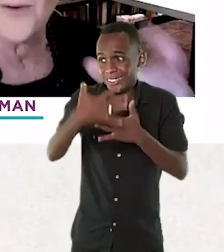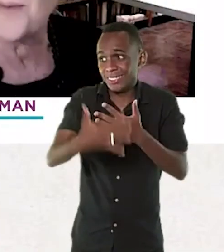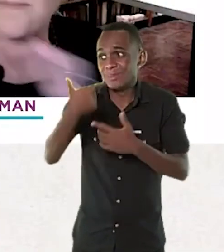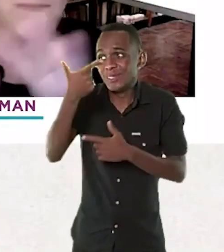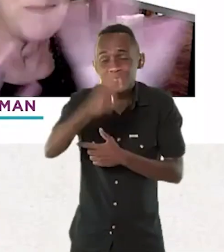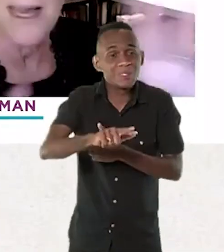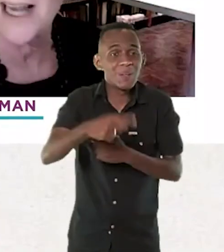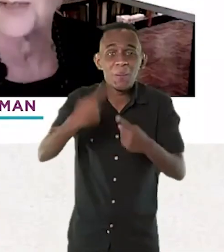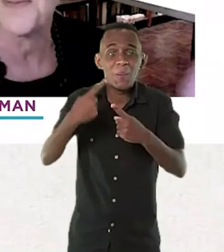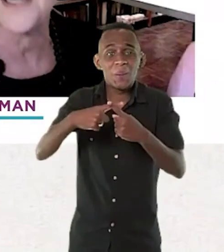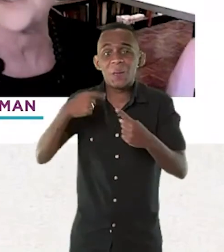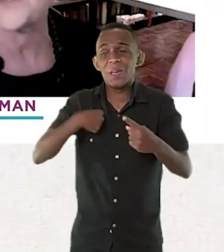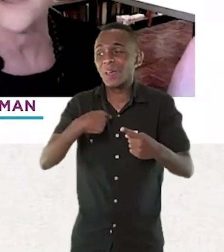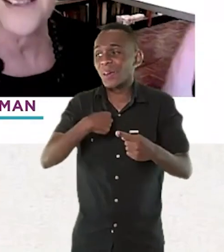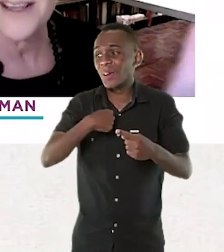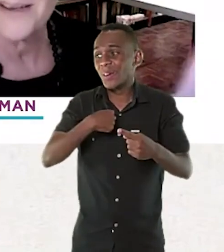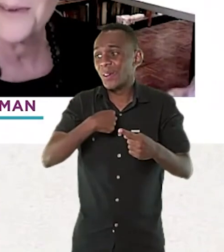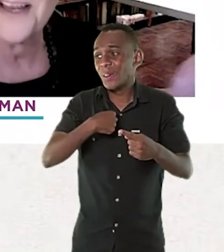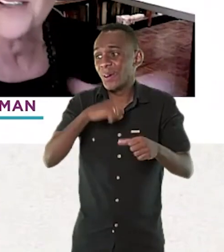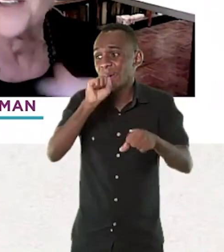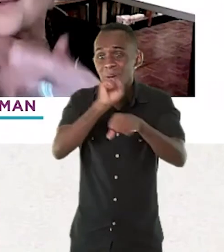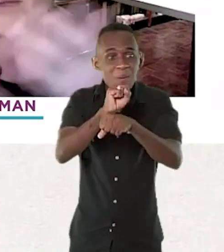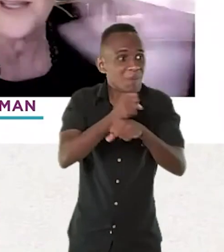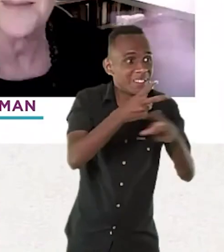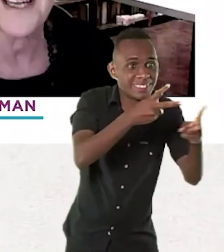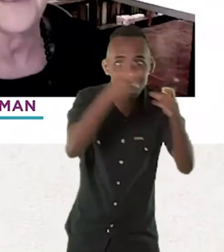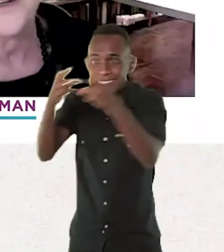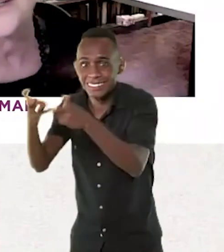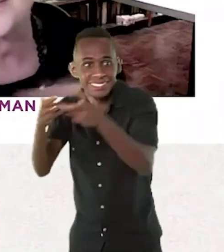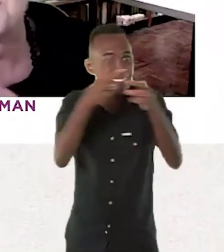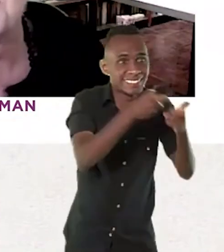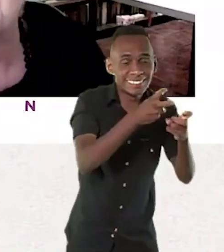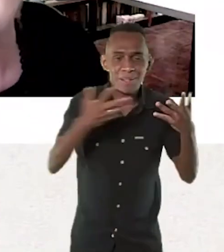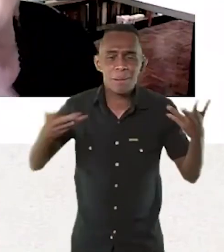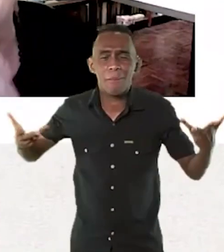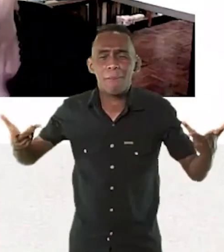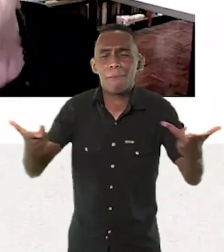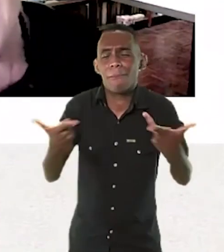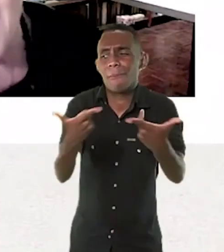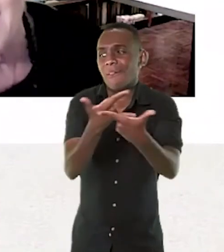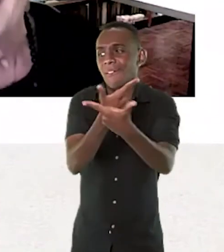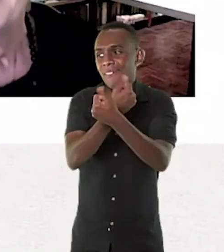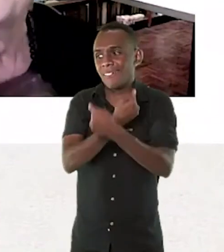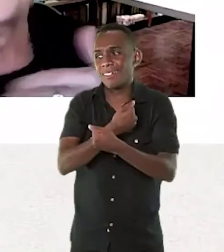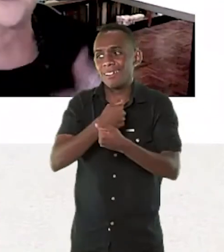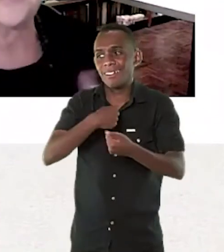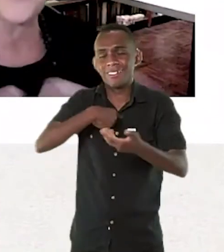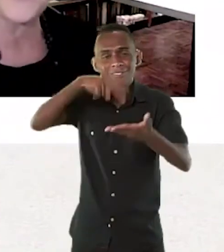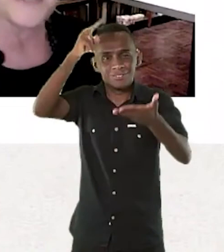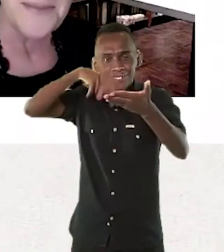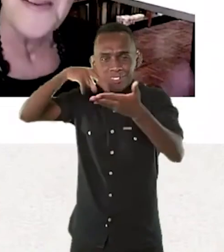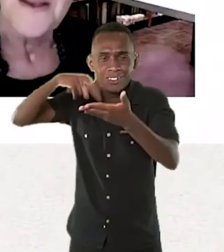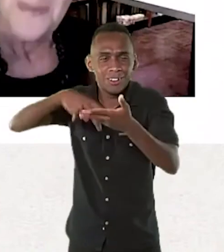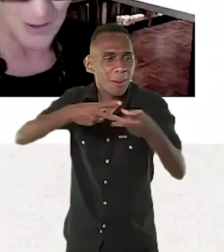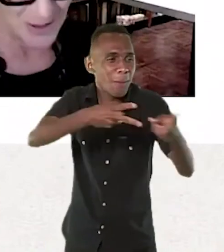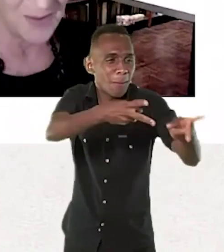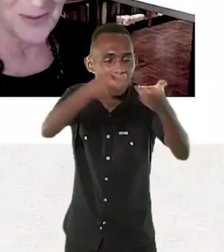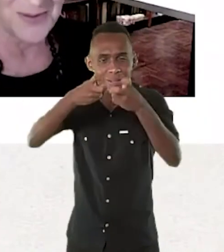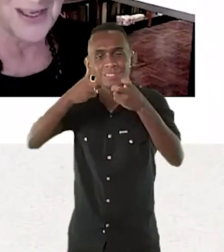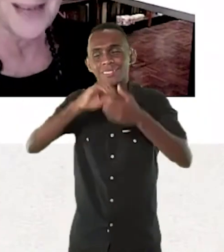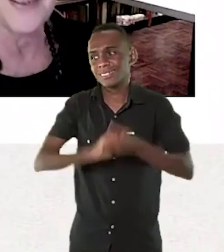eu vou parar de prestar atenção nessa coisa maravilhosa. Eu preferi ler do que